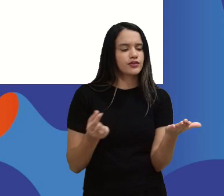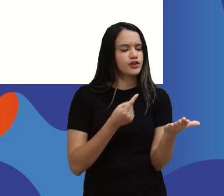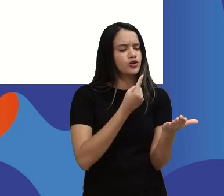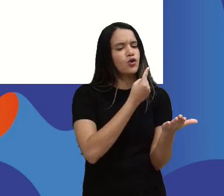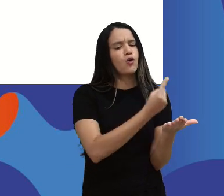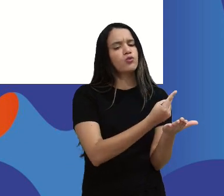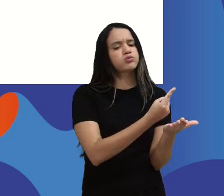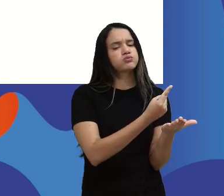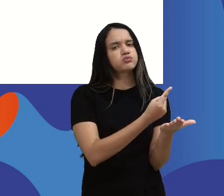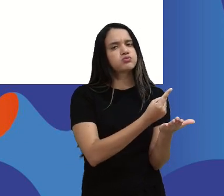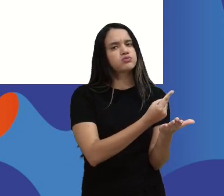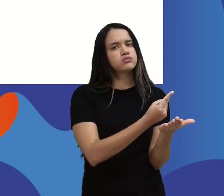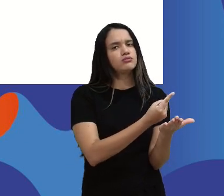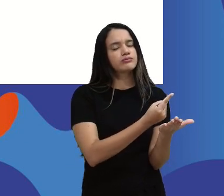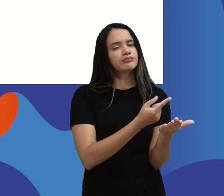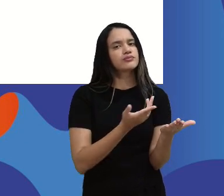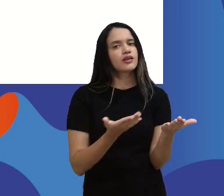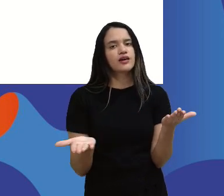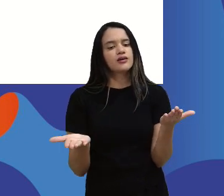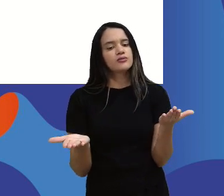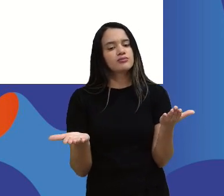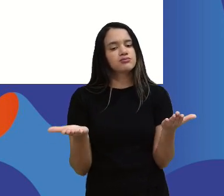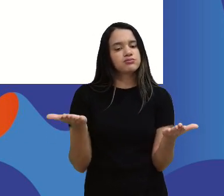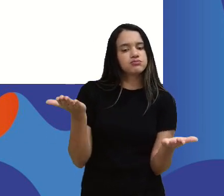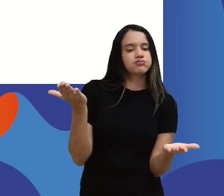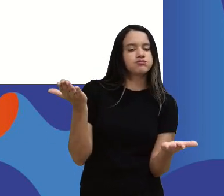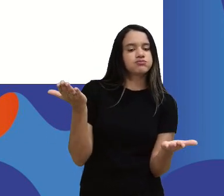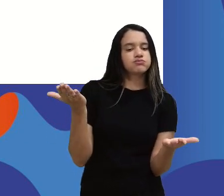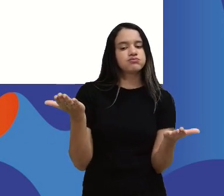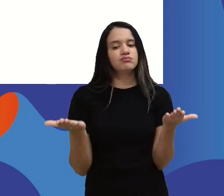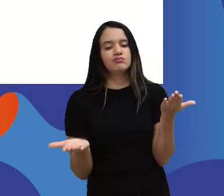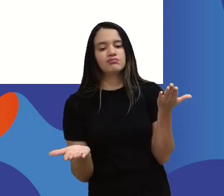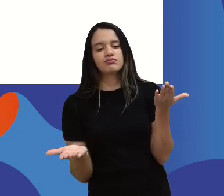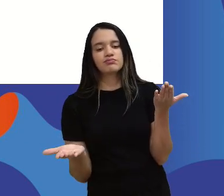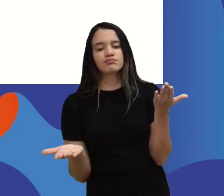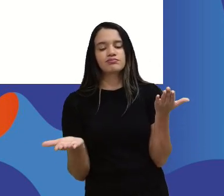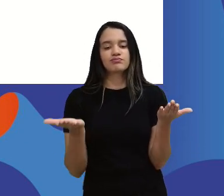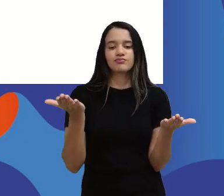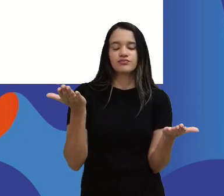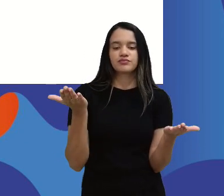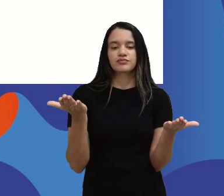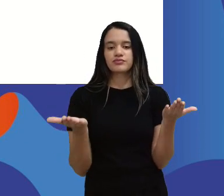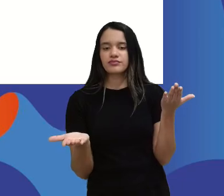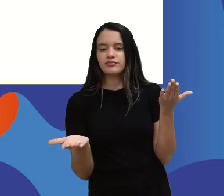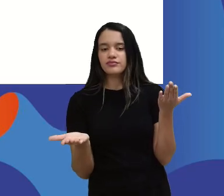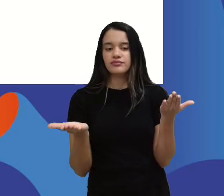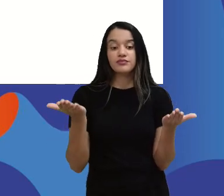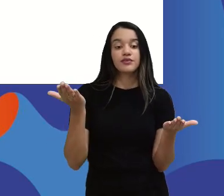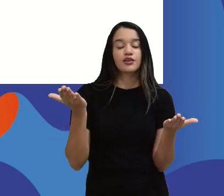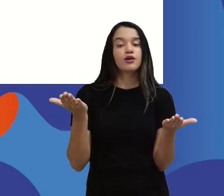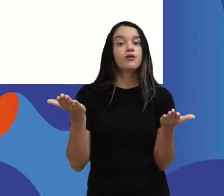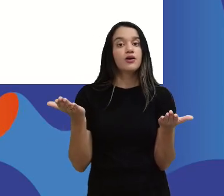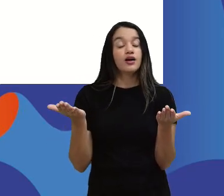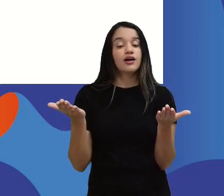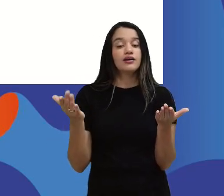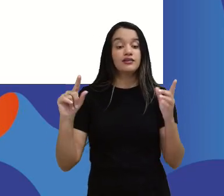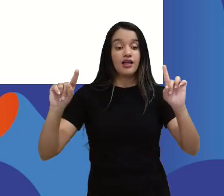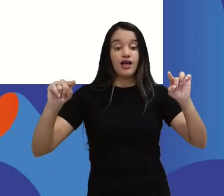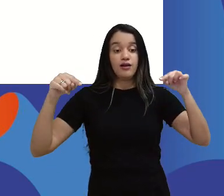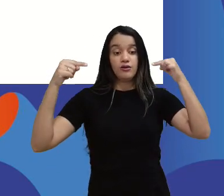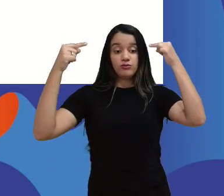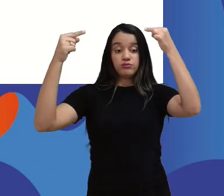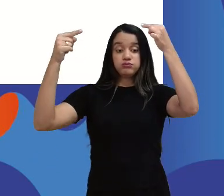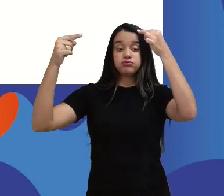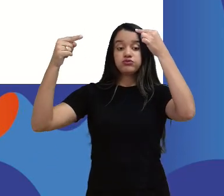1. Então observa que está desequilibrado, ou seja, e observa que ali em cima eu tenho uma informação